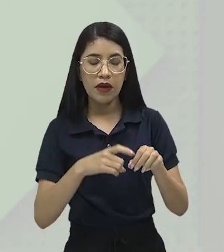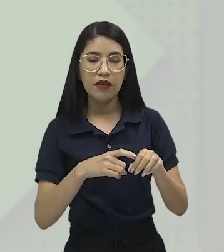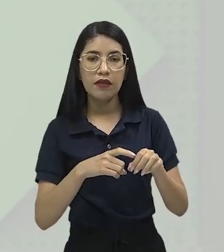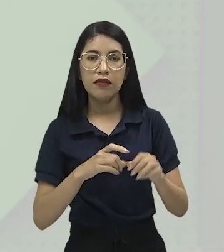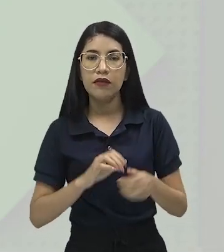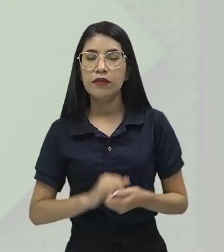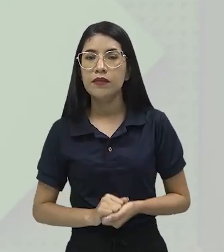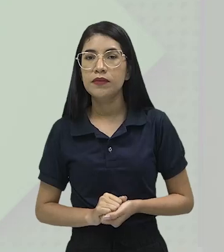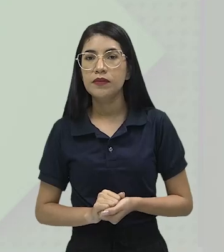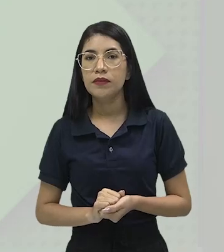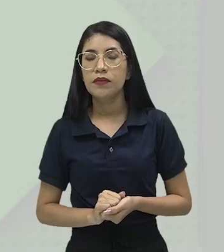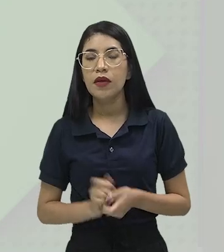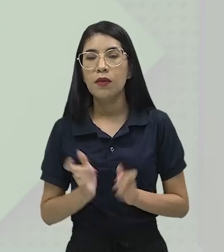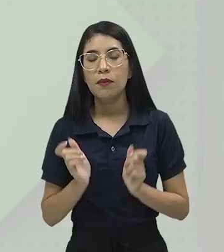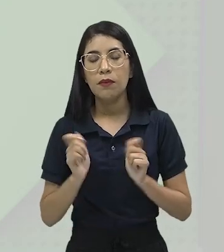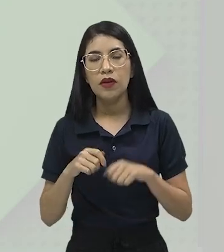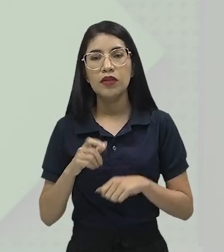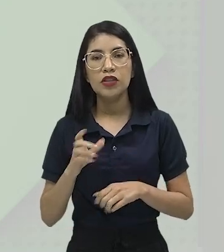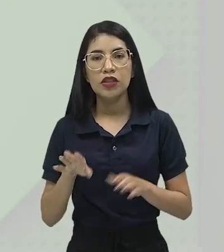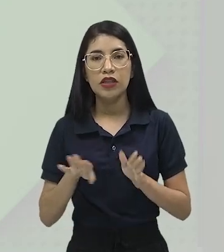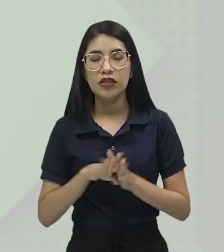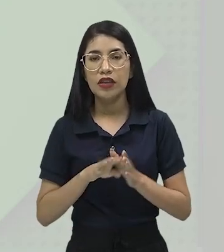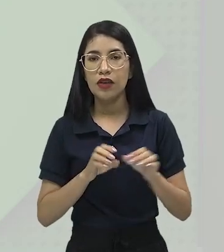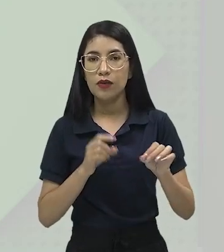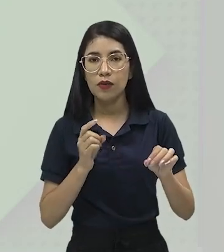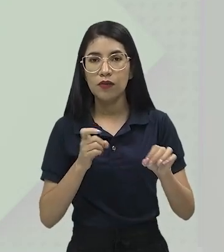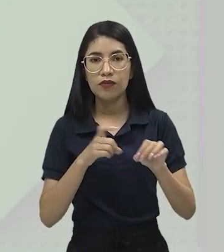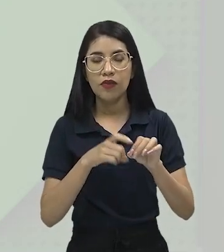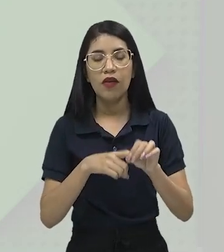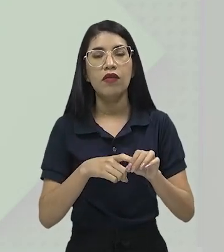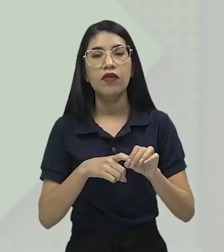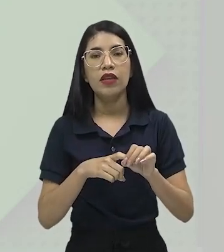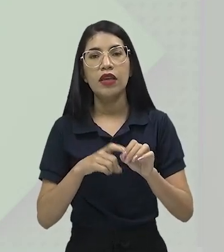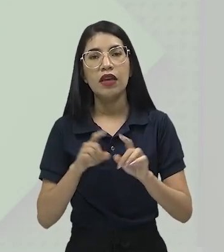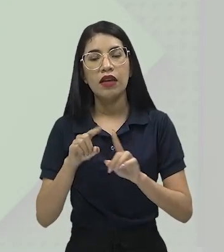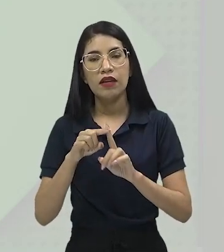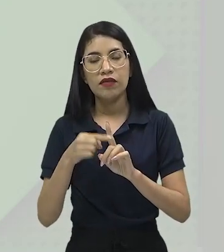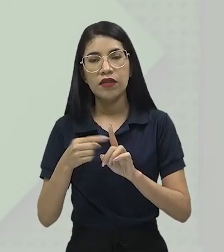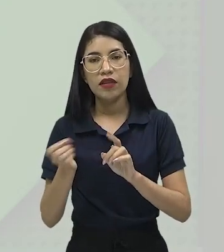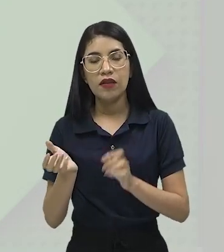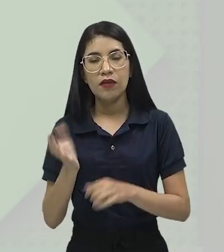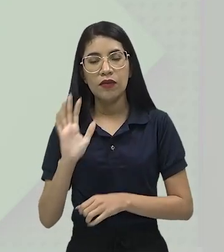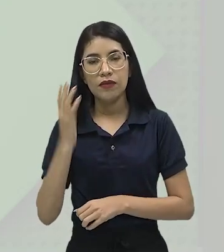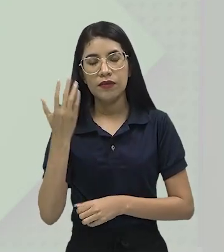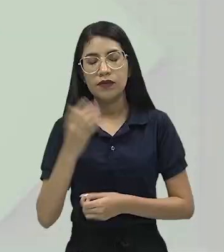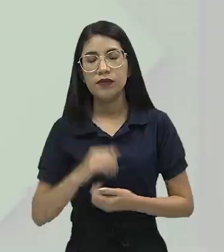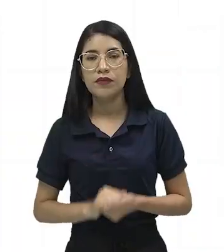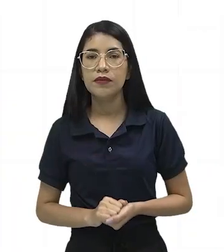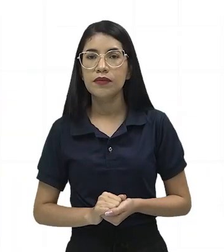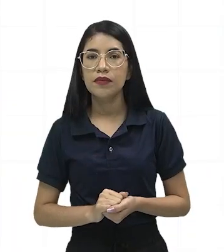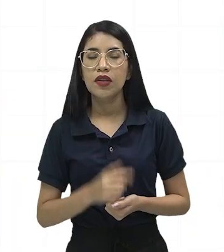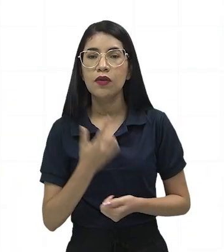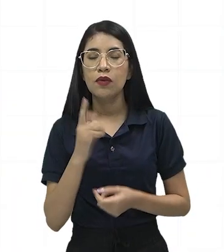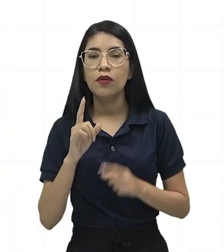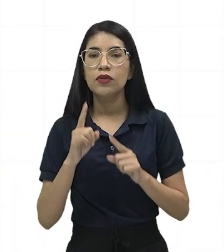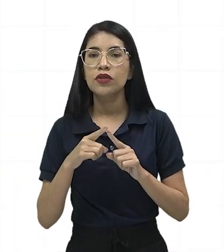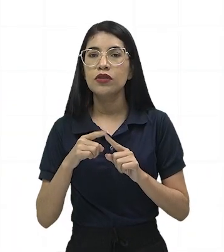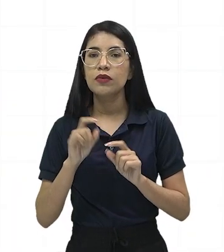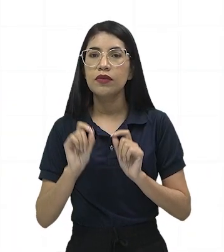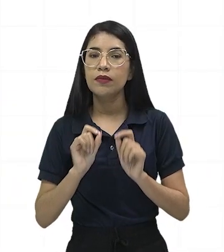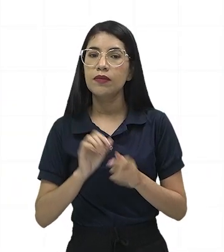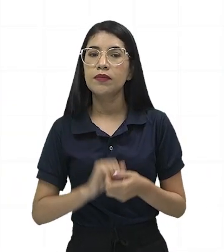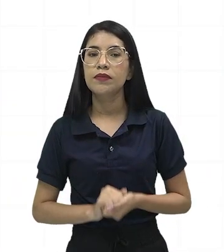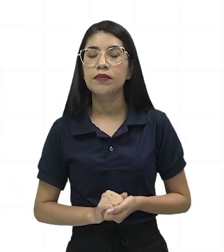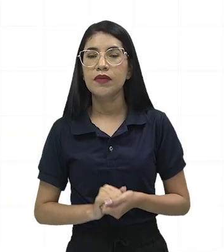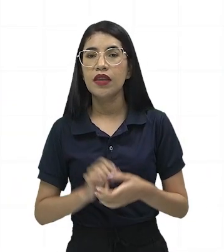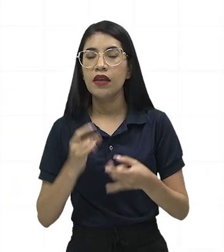eles possam alcançar o ovócito e assim fecundar e gerar, né, um novo indivíduo. A gente tem outro dispositivo de barreira que